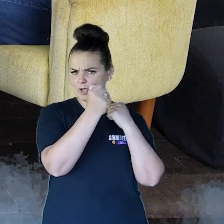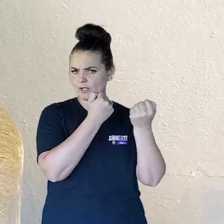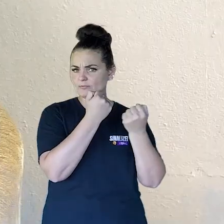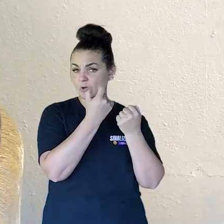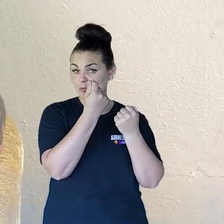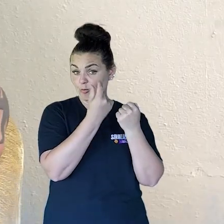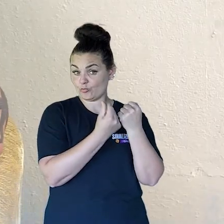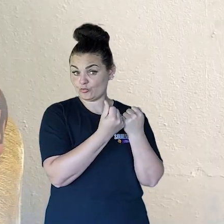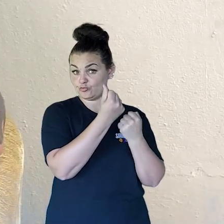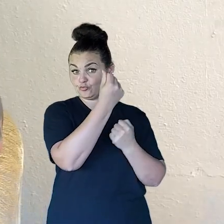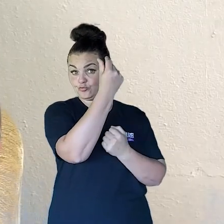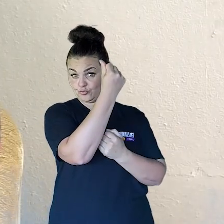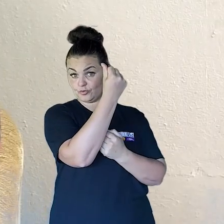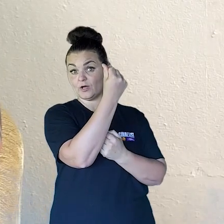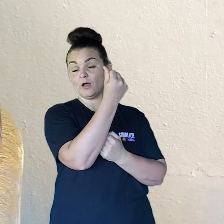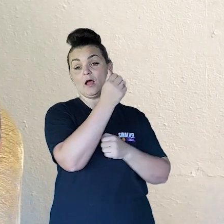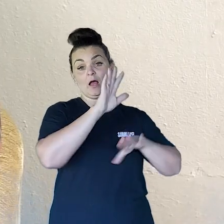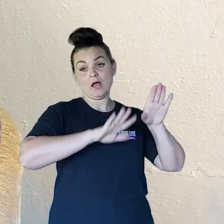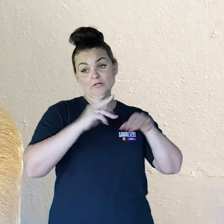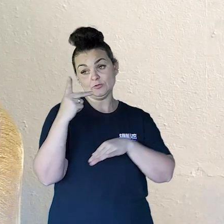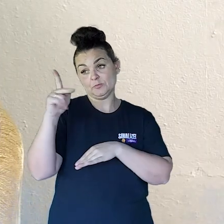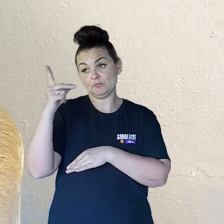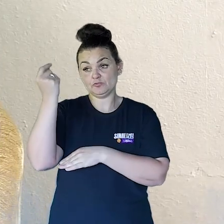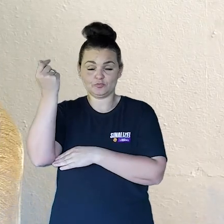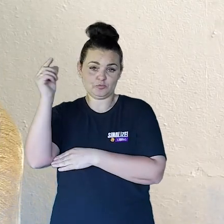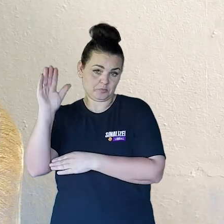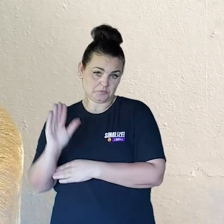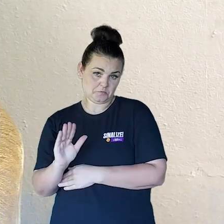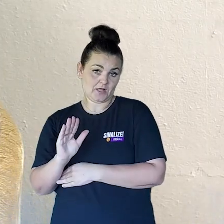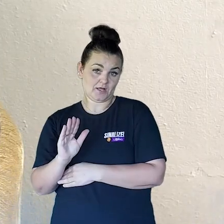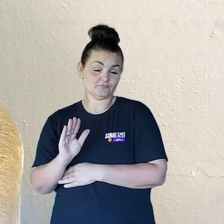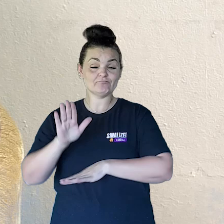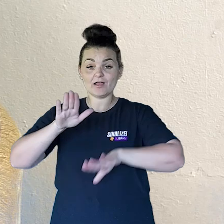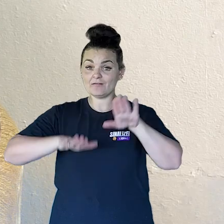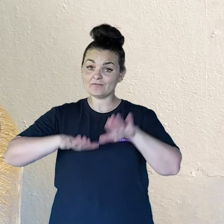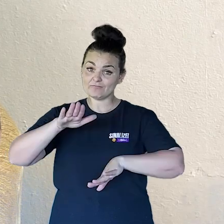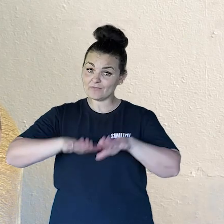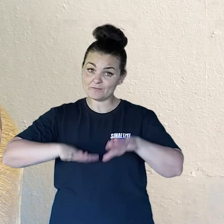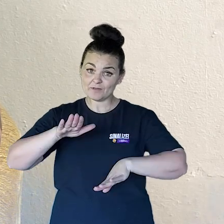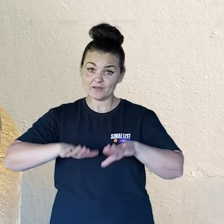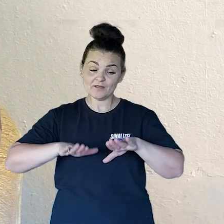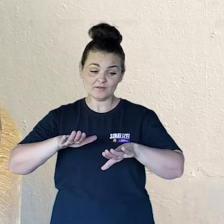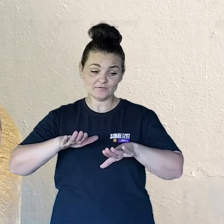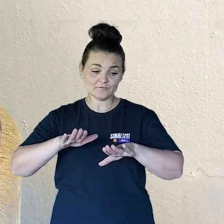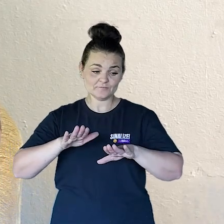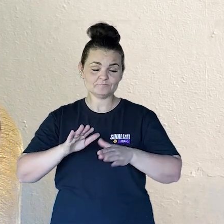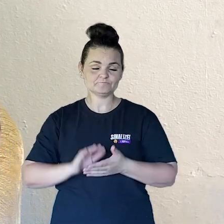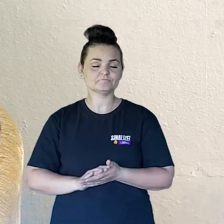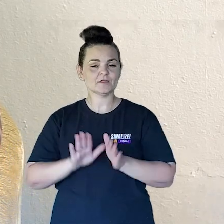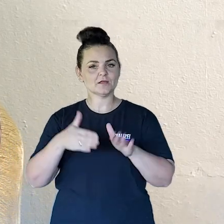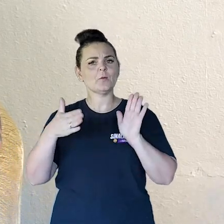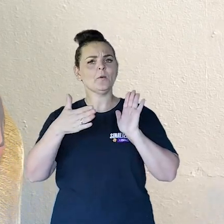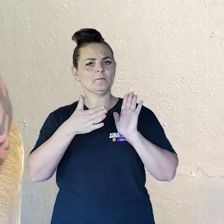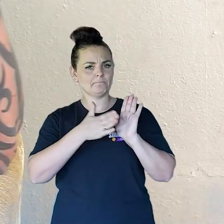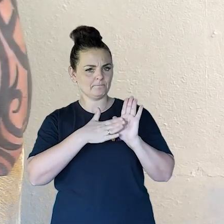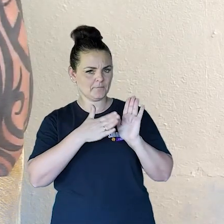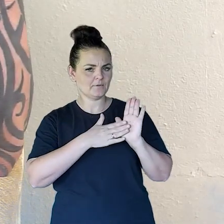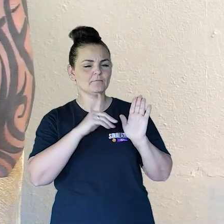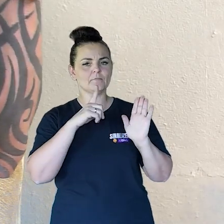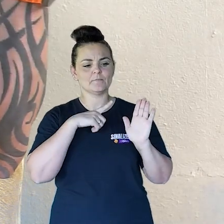elevado. O que é caro para mim pode não ser para você. Né? Então a gente vai vir com uma proposta de